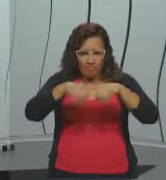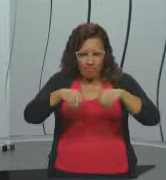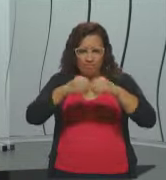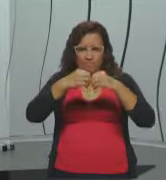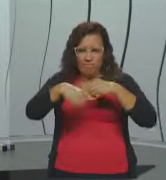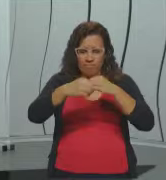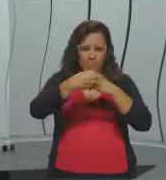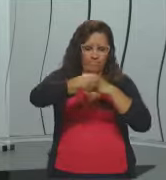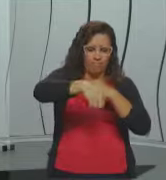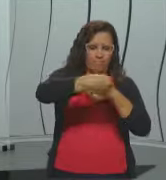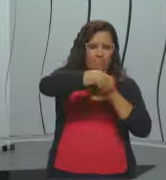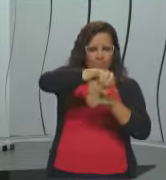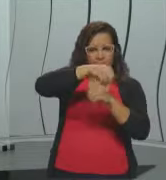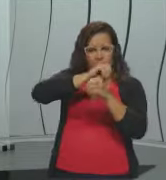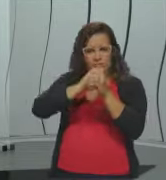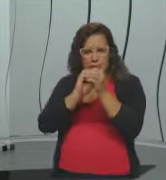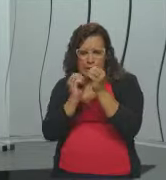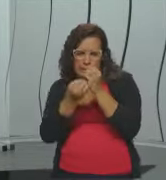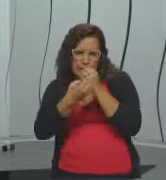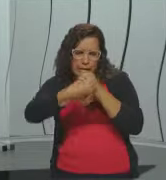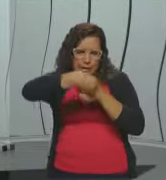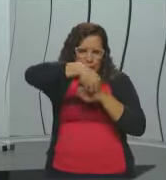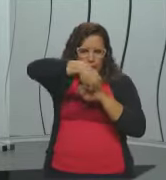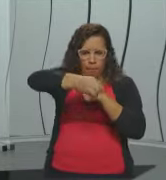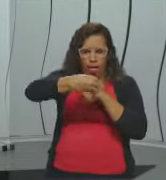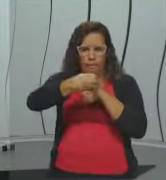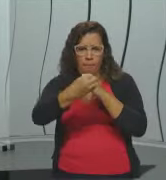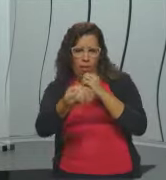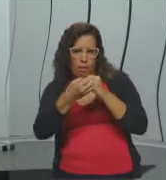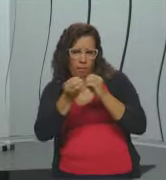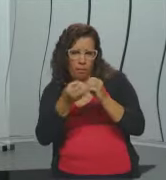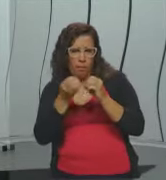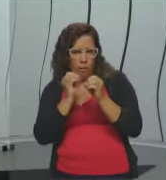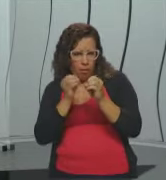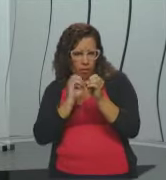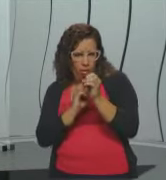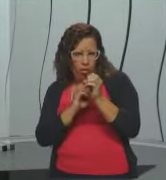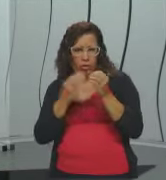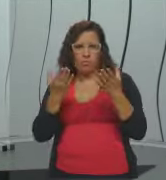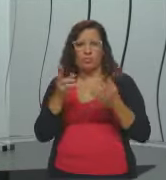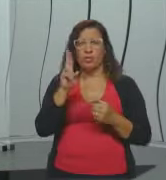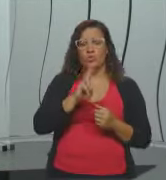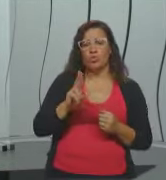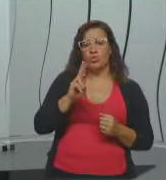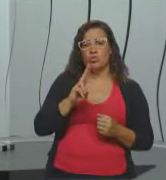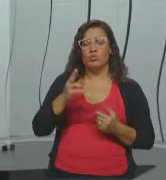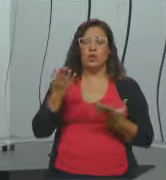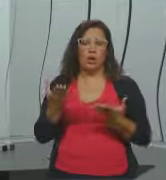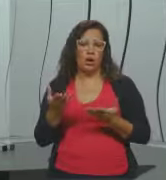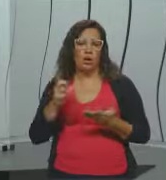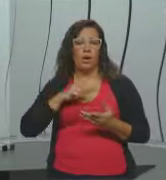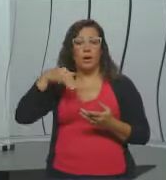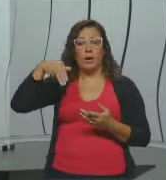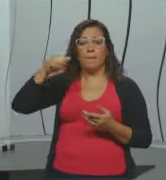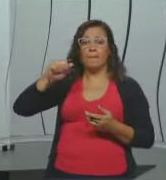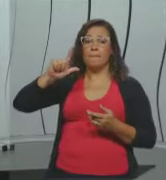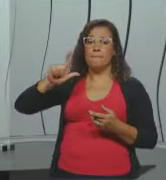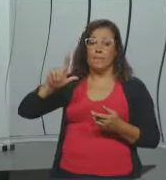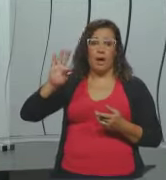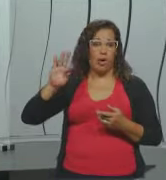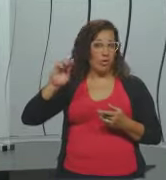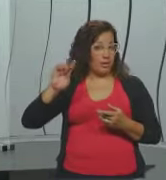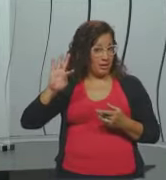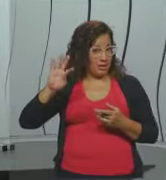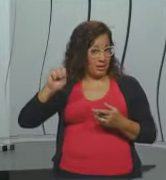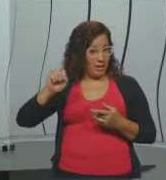em partículas, em moléculas menores ainda. Ele pode quebrar a maltose usando uma enzima chamada maltase.